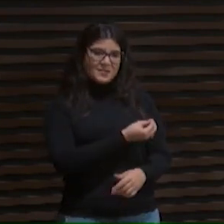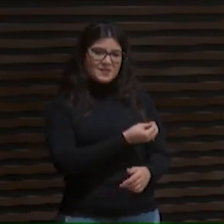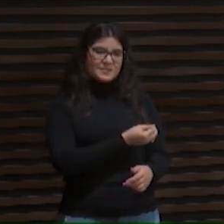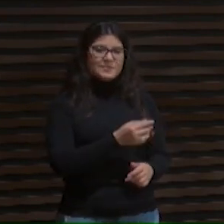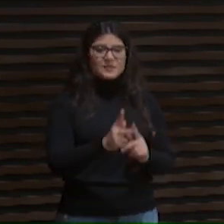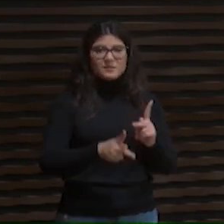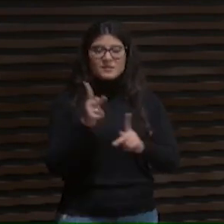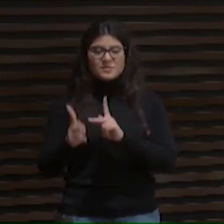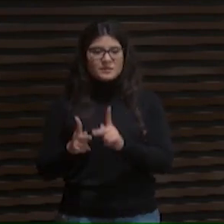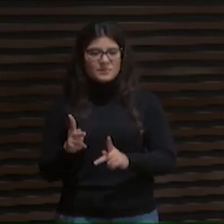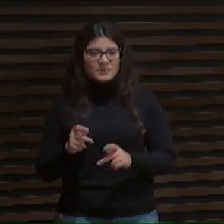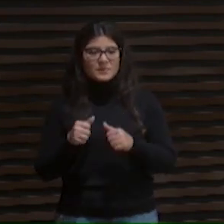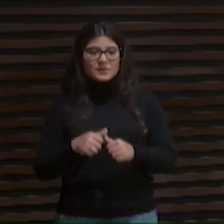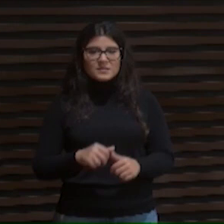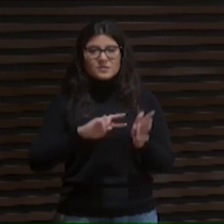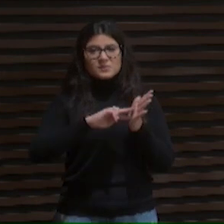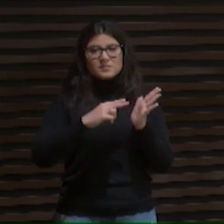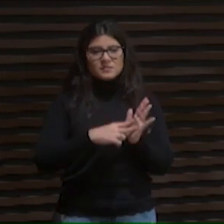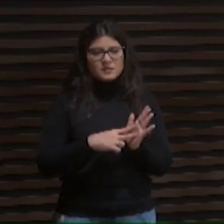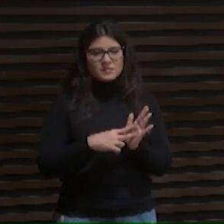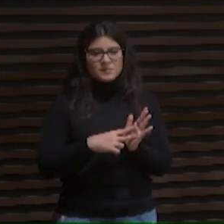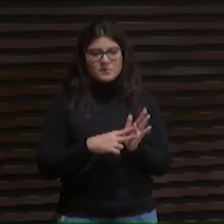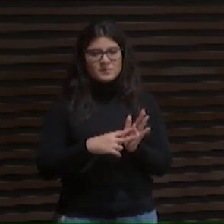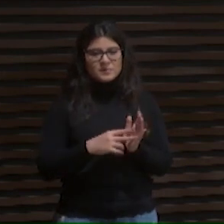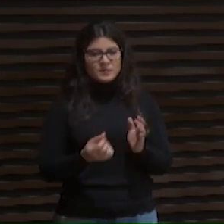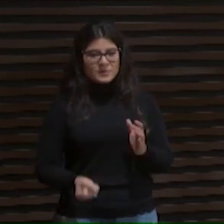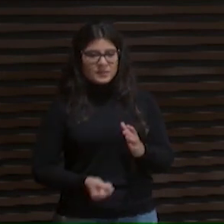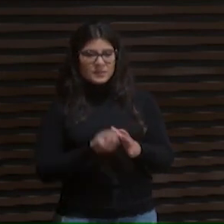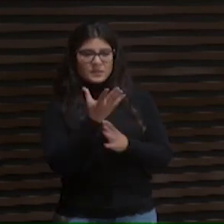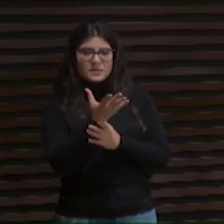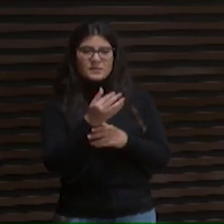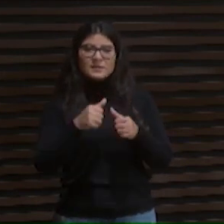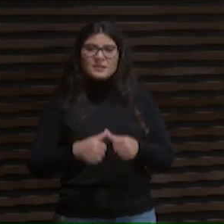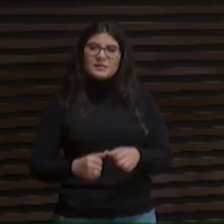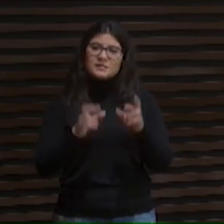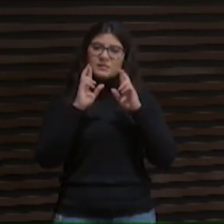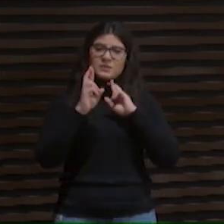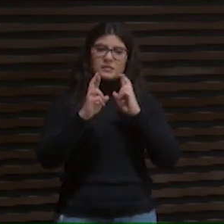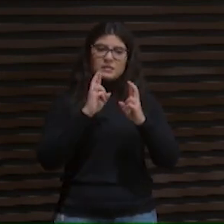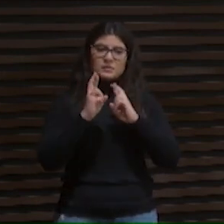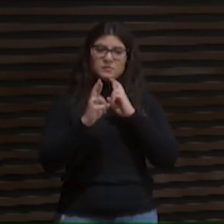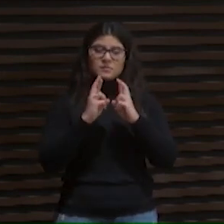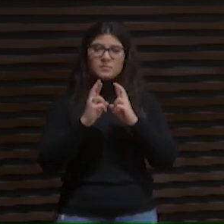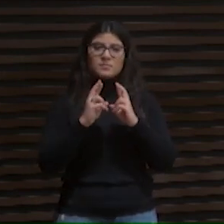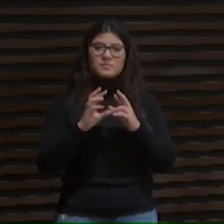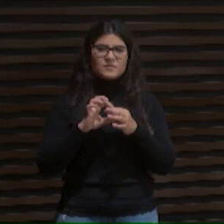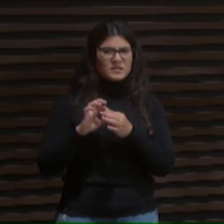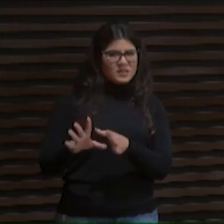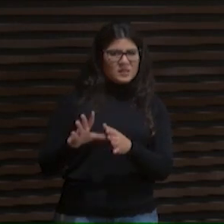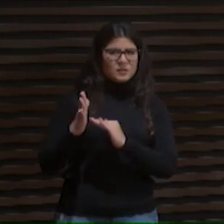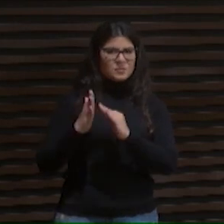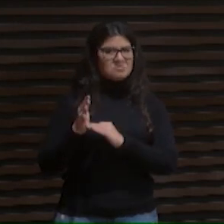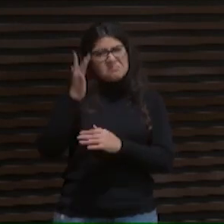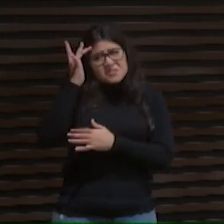Esse é o significado que nasce desse relacionamento. Vai largar tudo? Não sei, pode ser que a